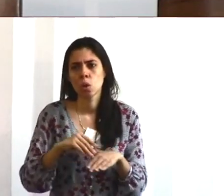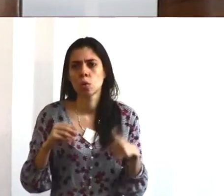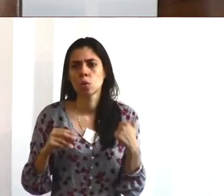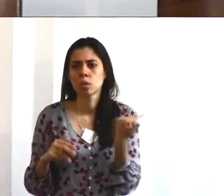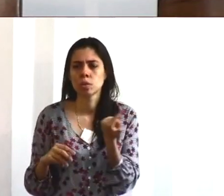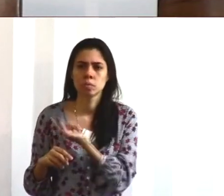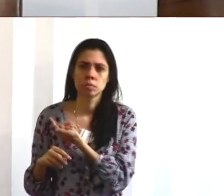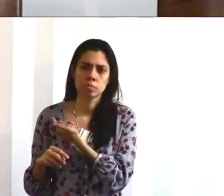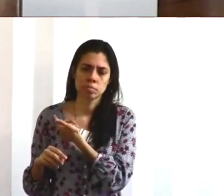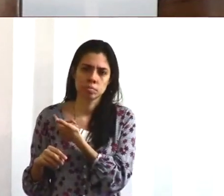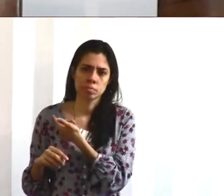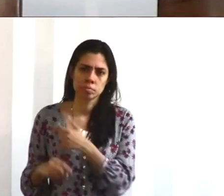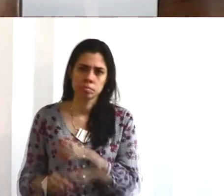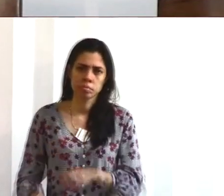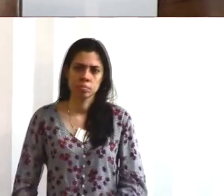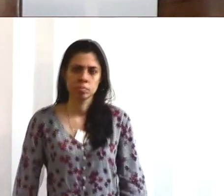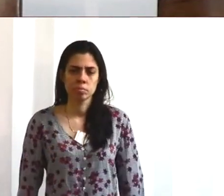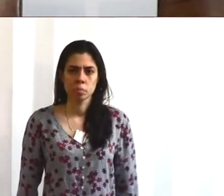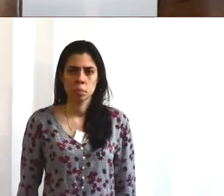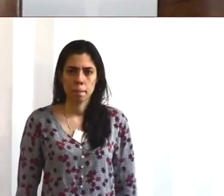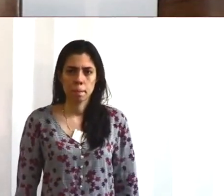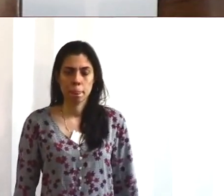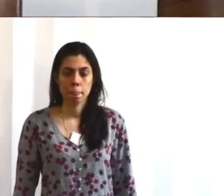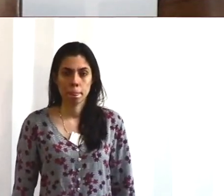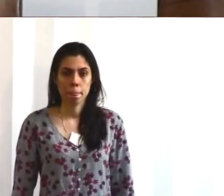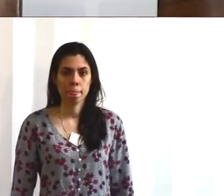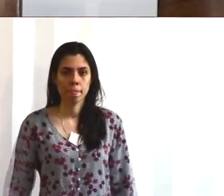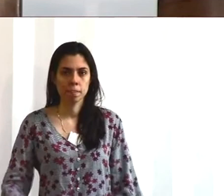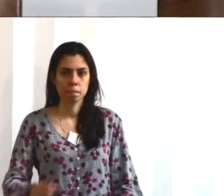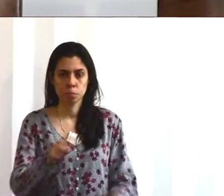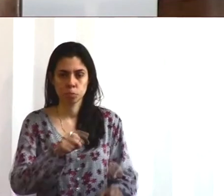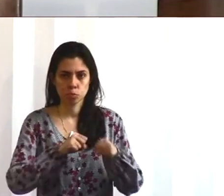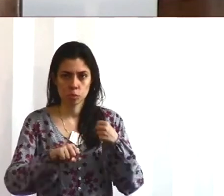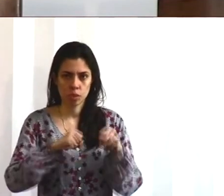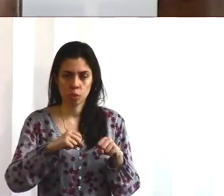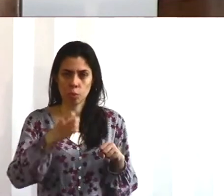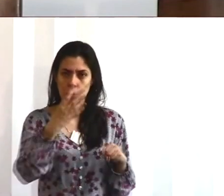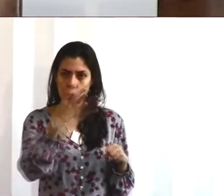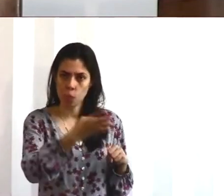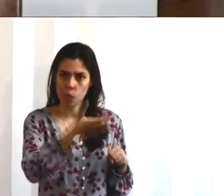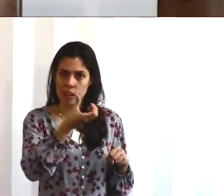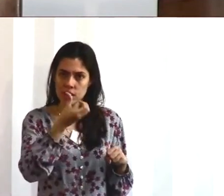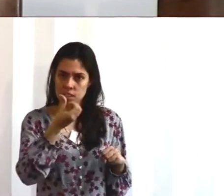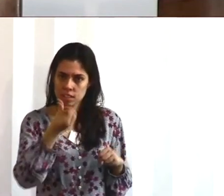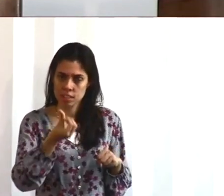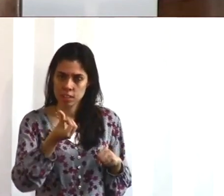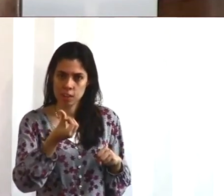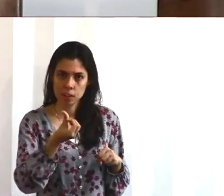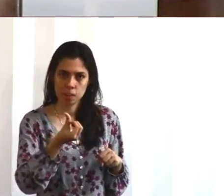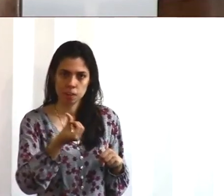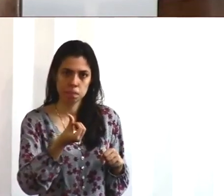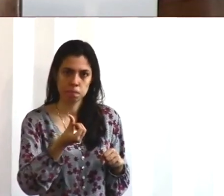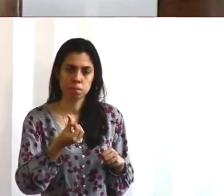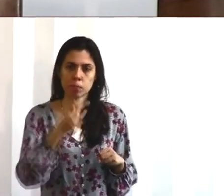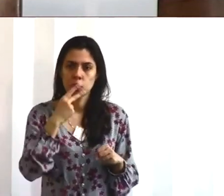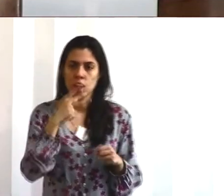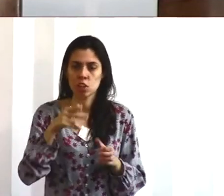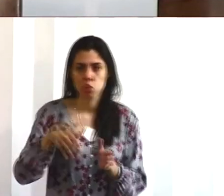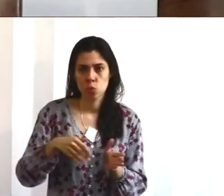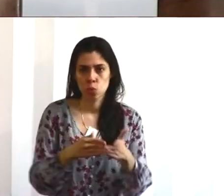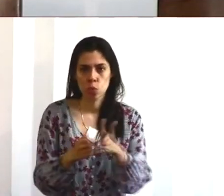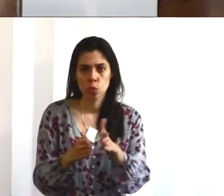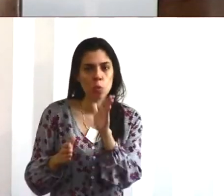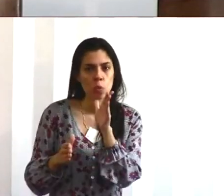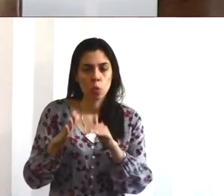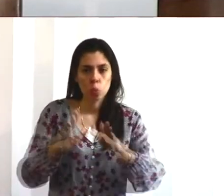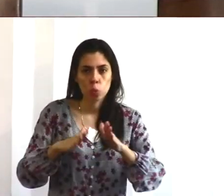precisamos. O texto fala de um rio, como nós explicamos. Há um rio cujas correntes alegram a cidade de Deus. Veja